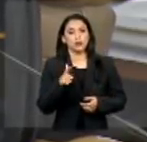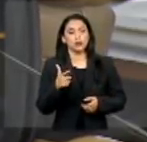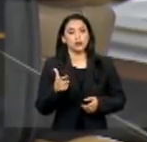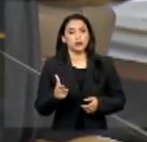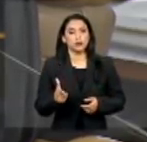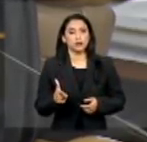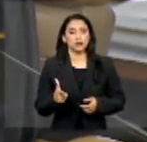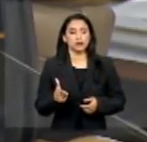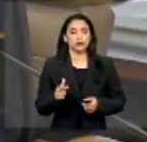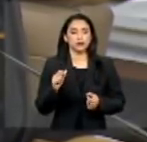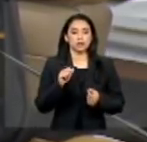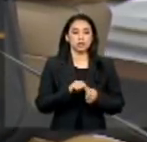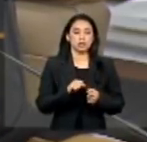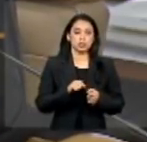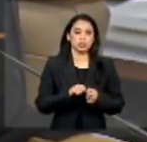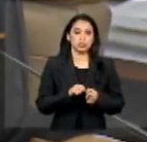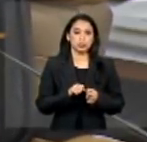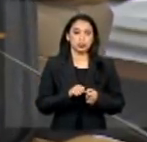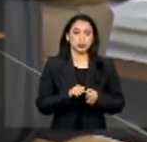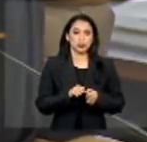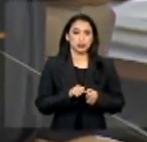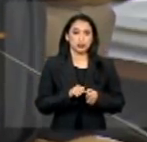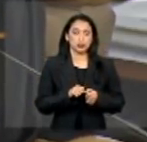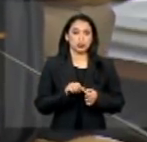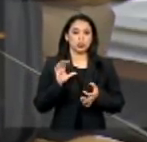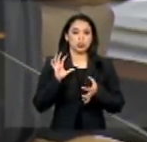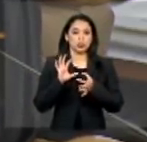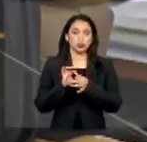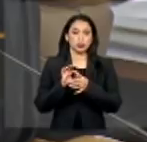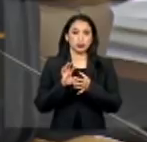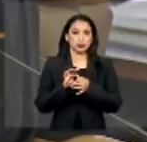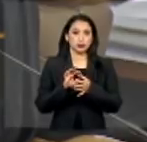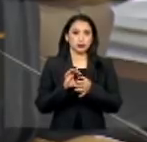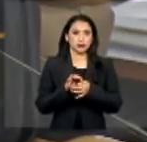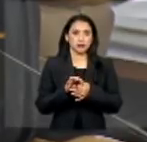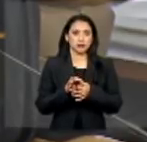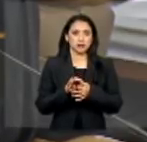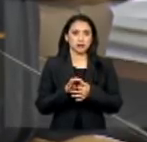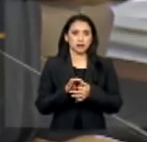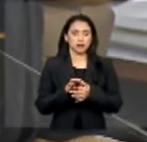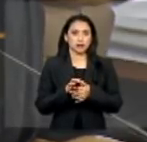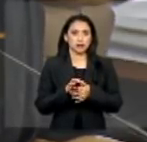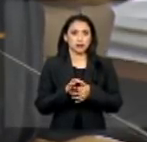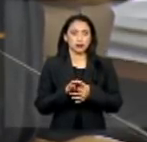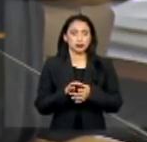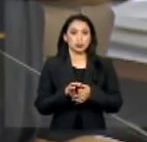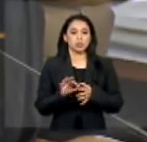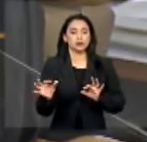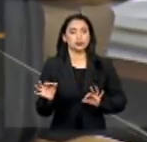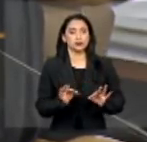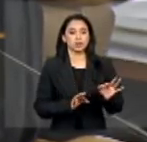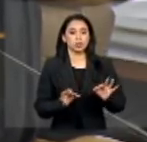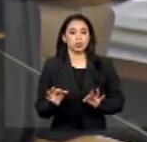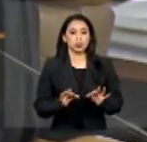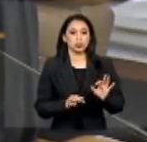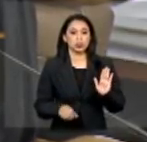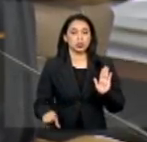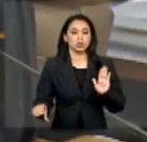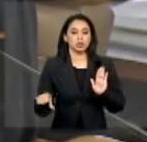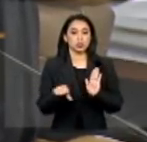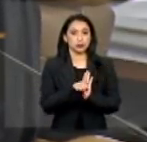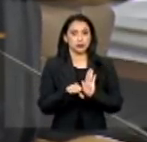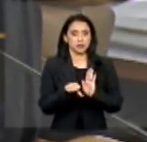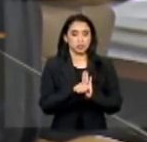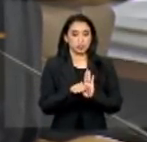perpetrados em contextos de alegadas o supostas organizações criminosas e que